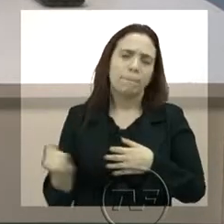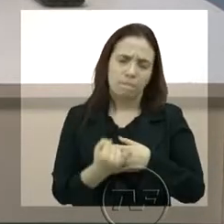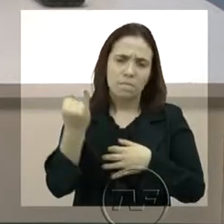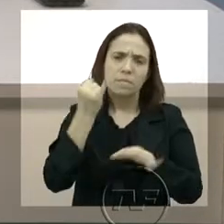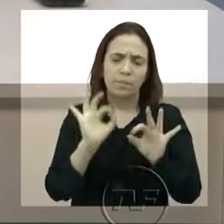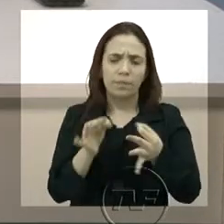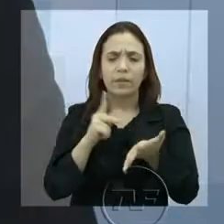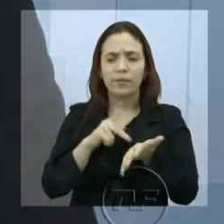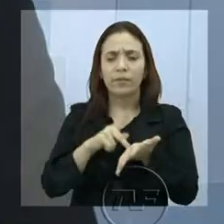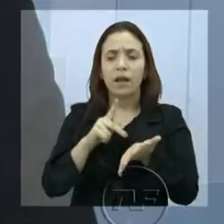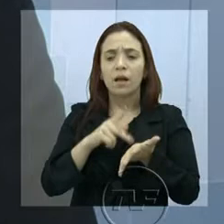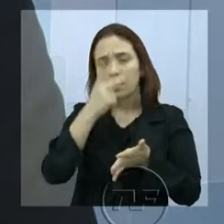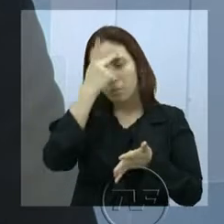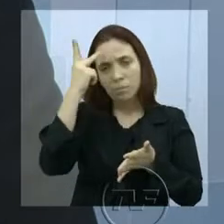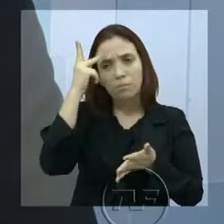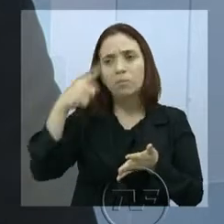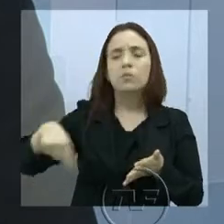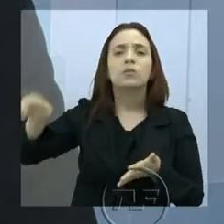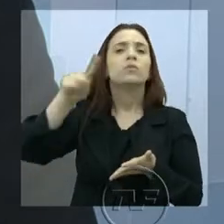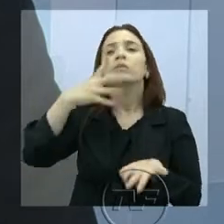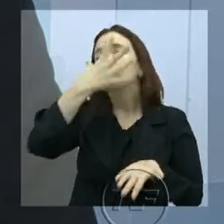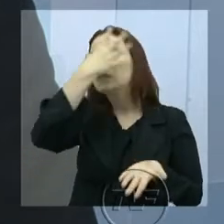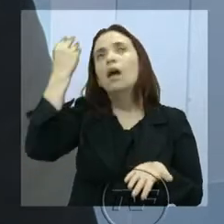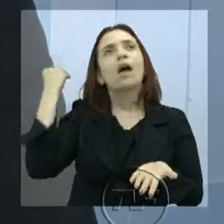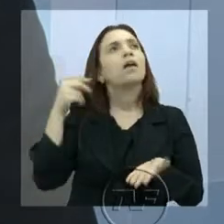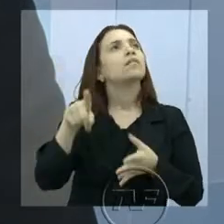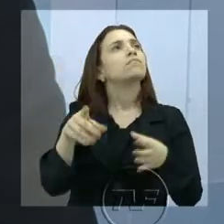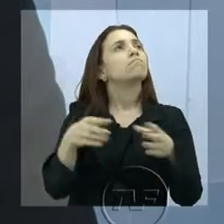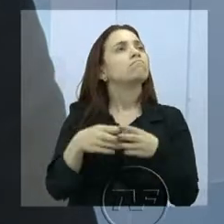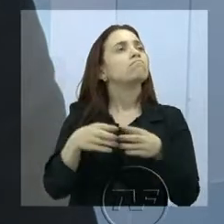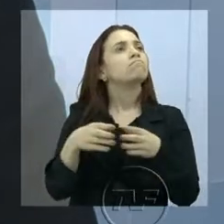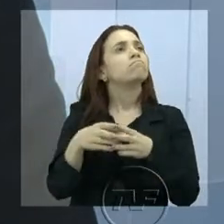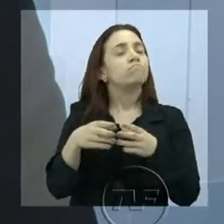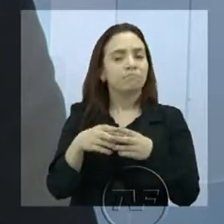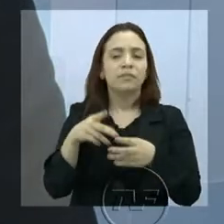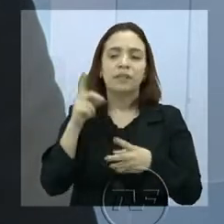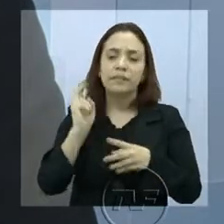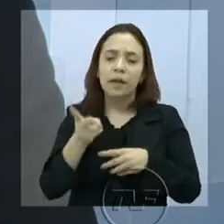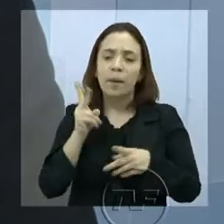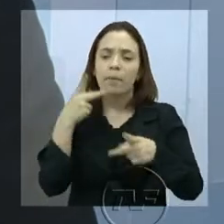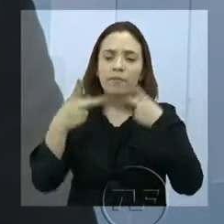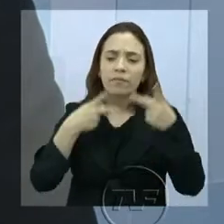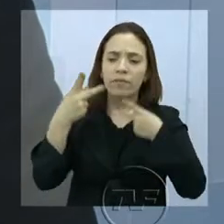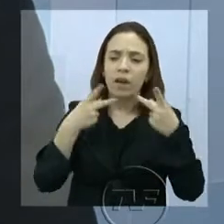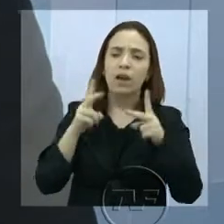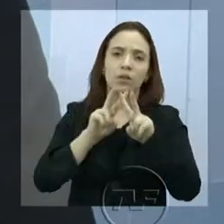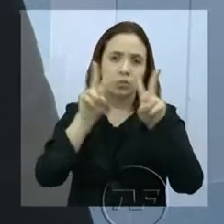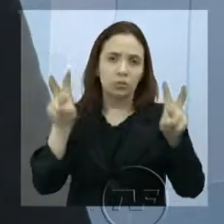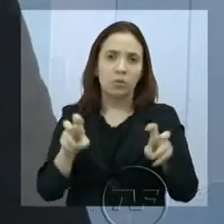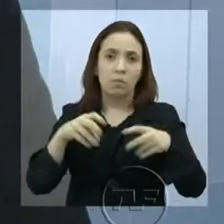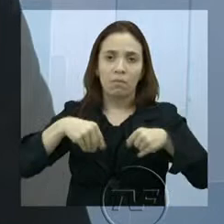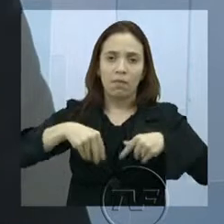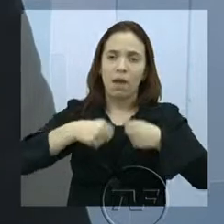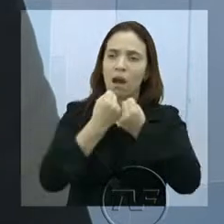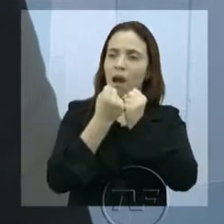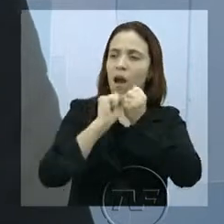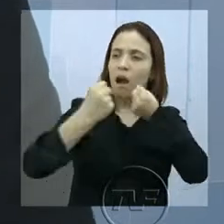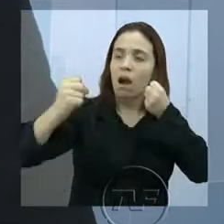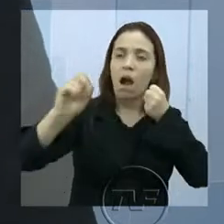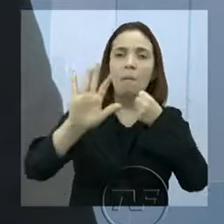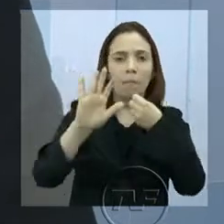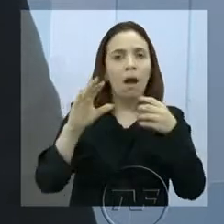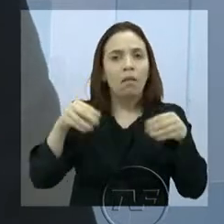né? que muitas vezes as pessoas se esquecem, mas a gente fala muito dos latifúndios, mas os minifúndios são